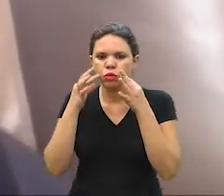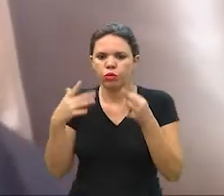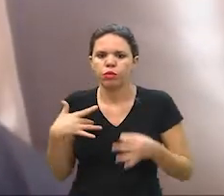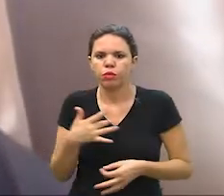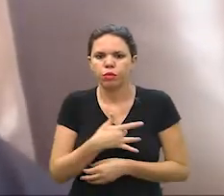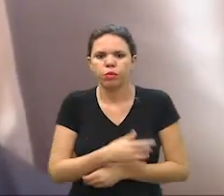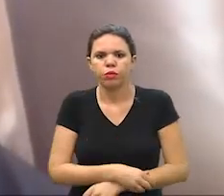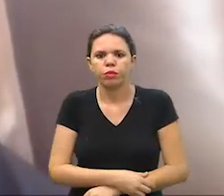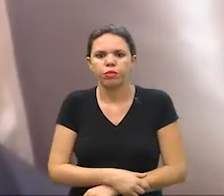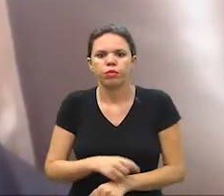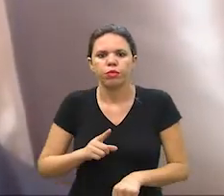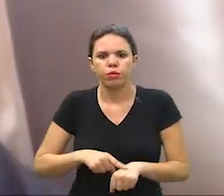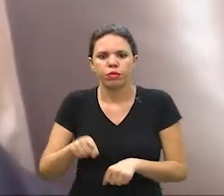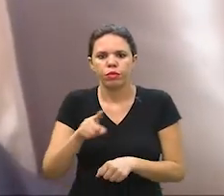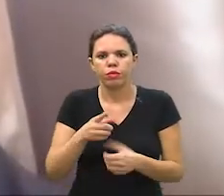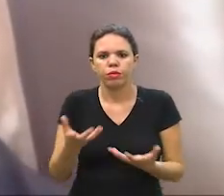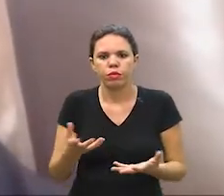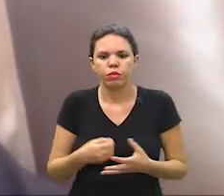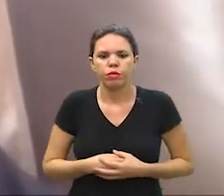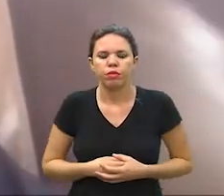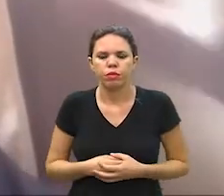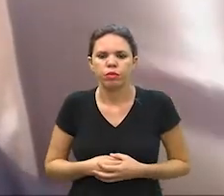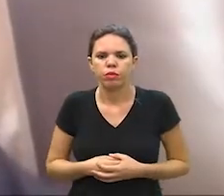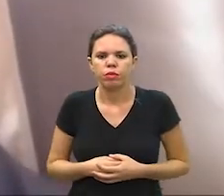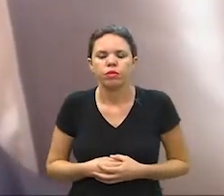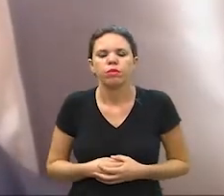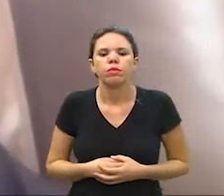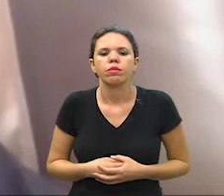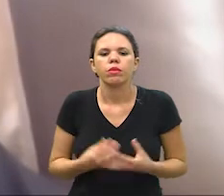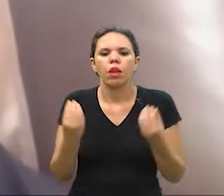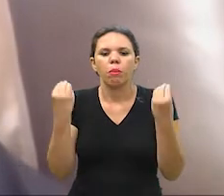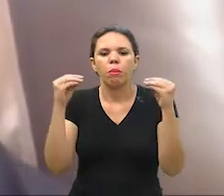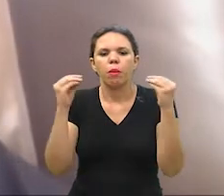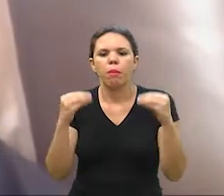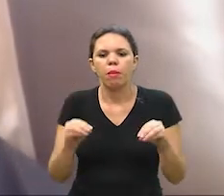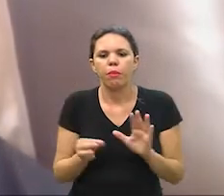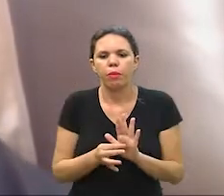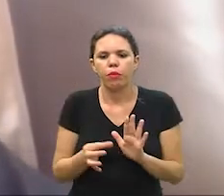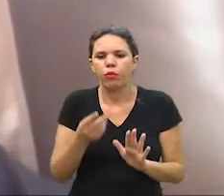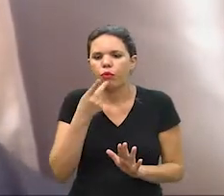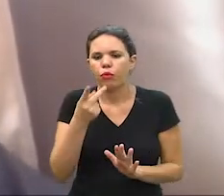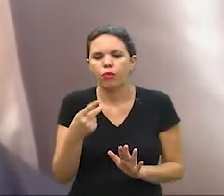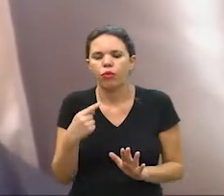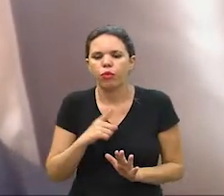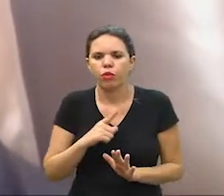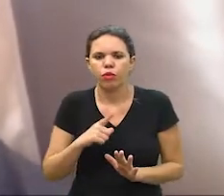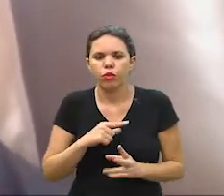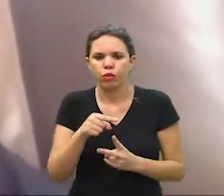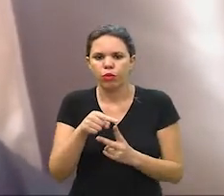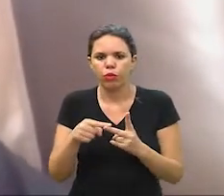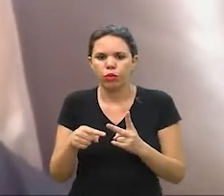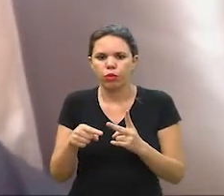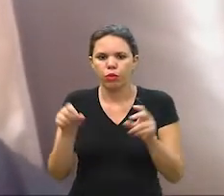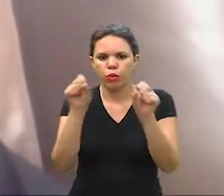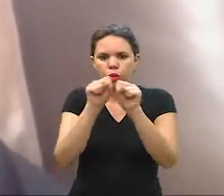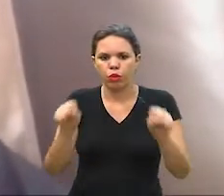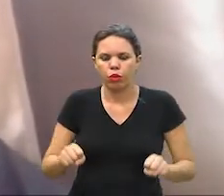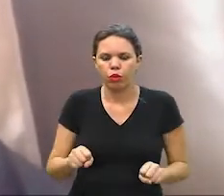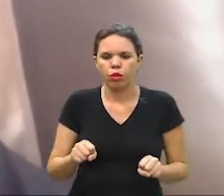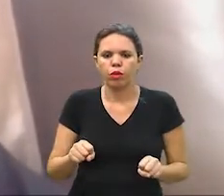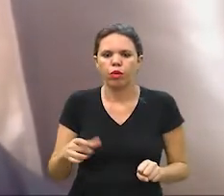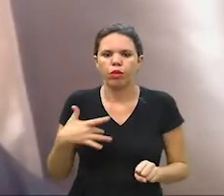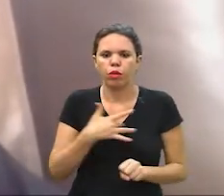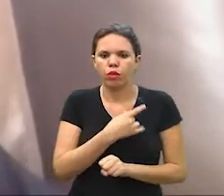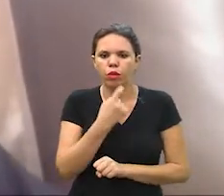saúde, no momento que vocês quiserem. Mas eu estou colocando uma outra questão, que é o seguinte, nós temos 2 sistemas de saúde em